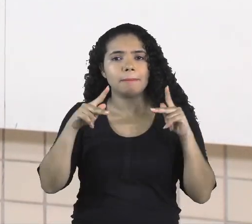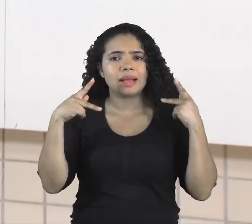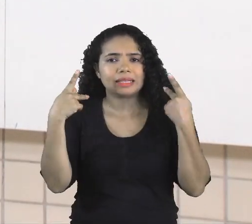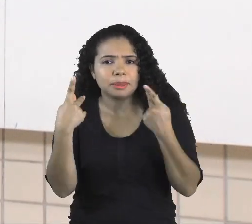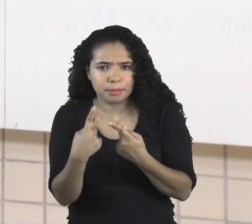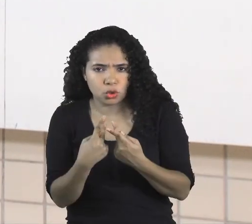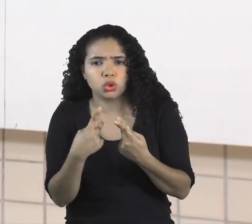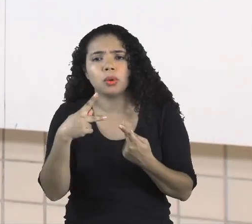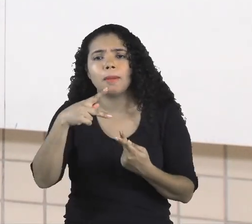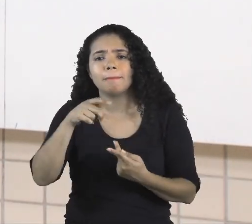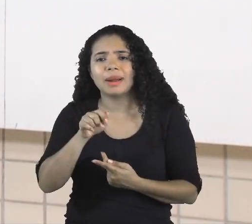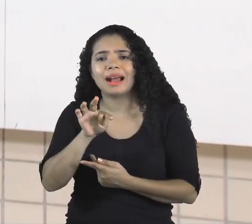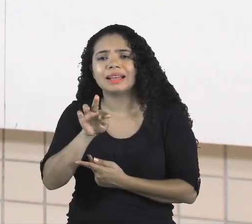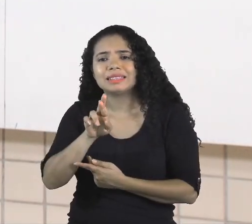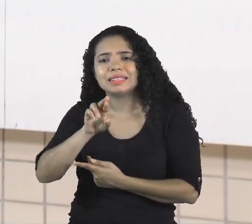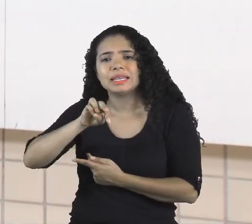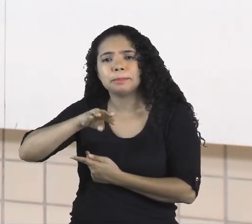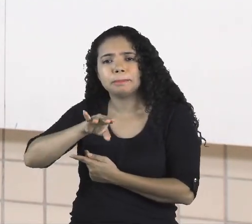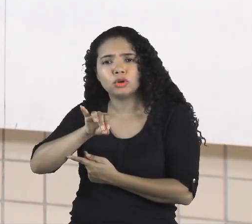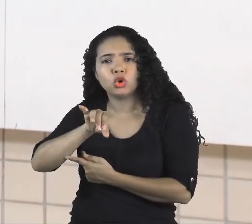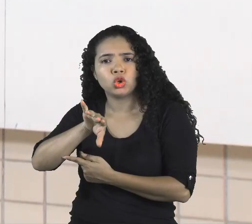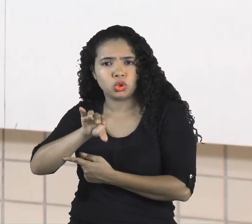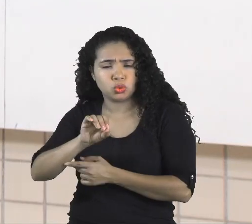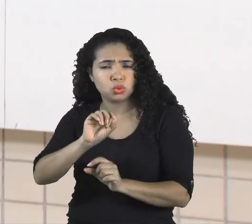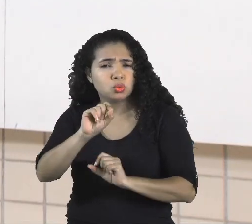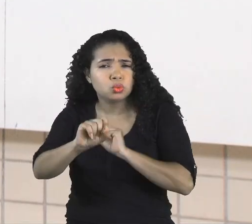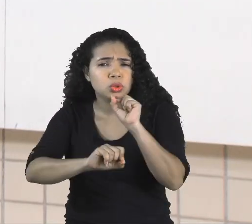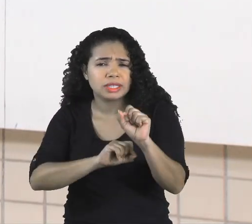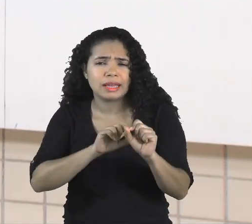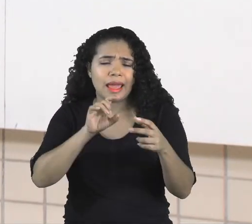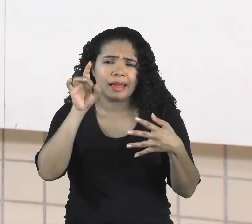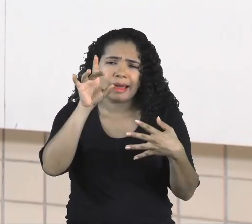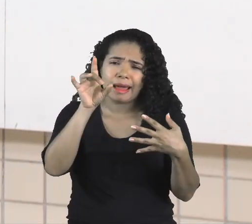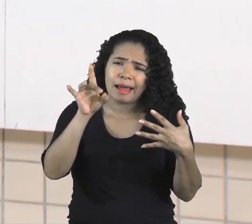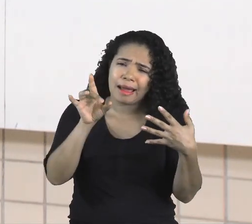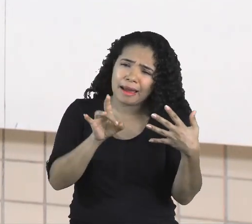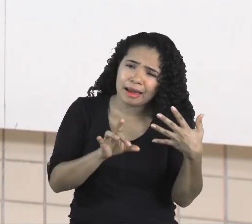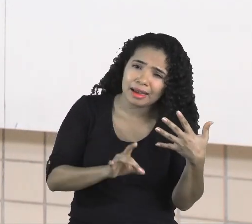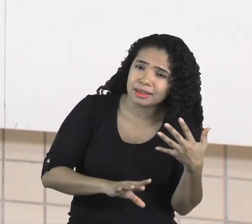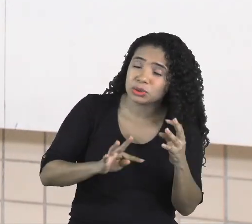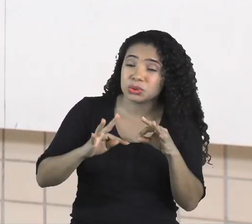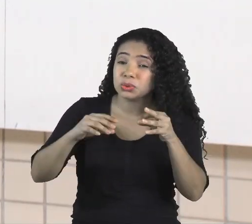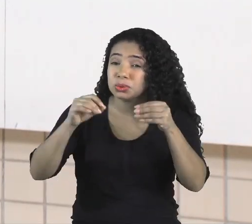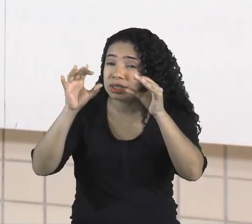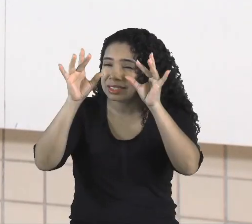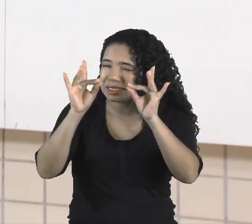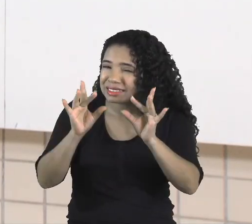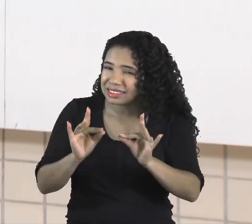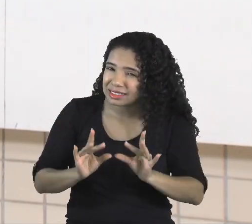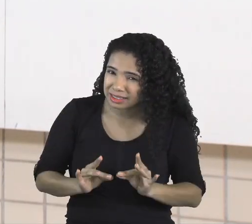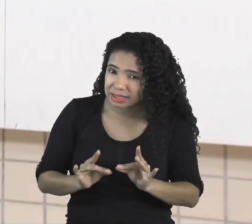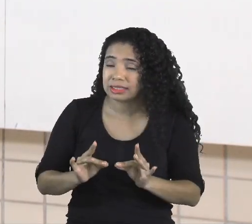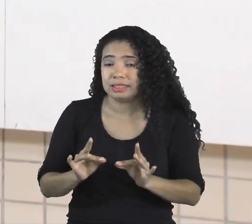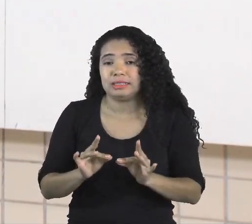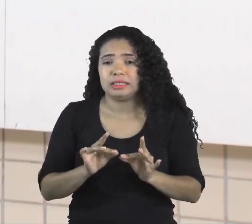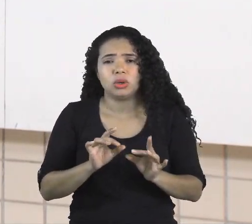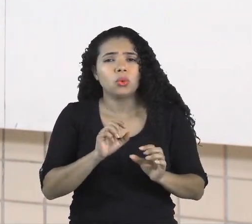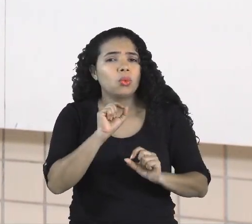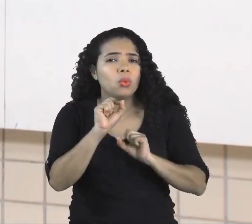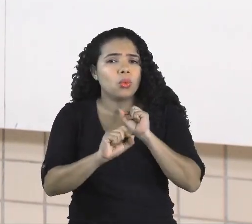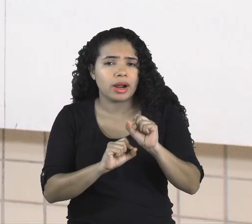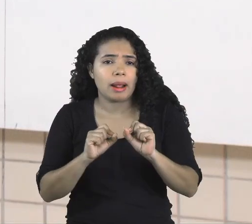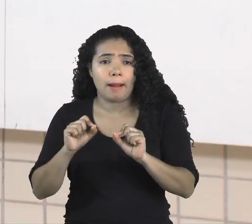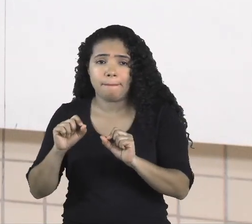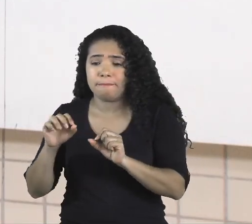público, falamos o que era cada um, tudo direitinho. Patrimônio privado, quem cuida